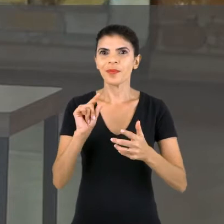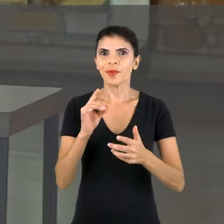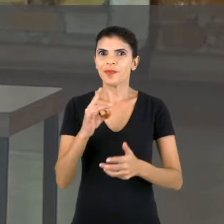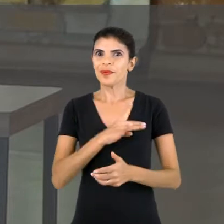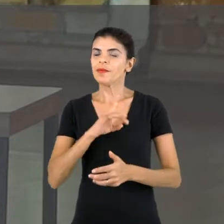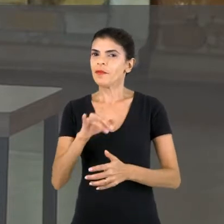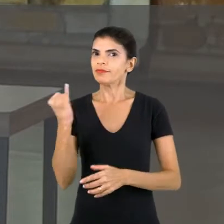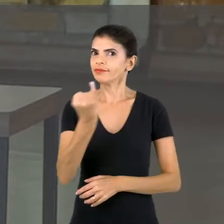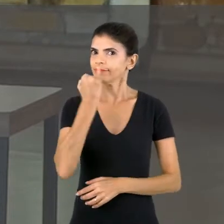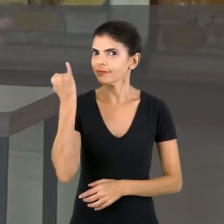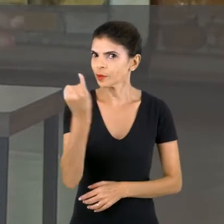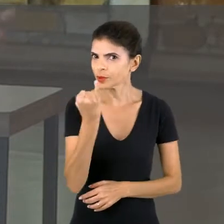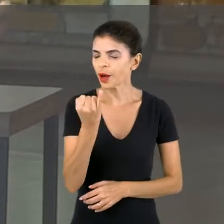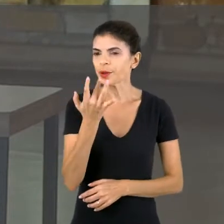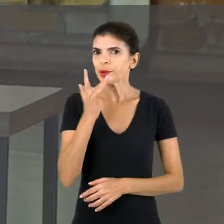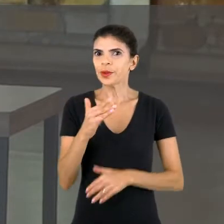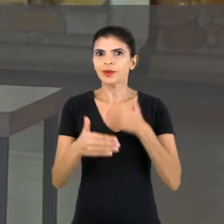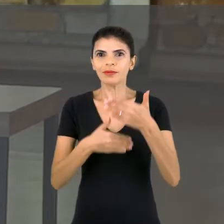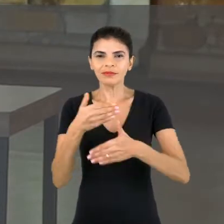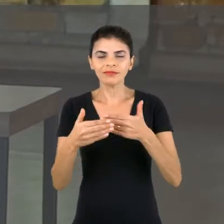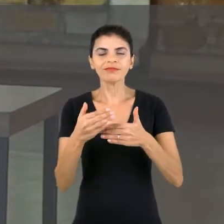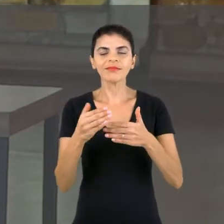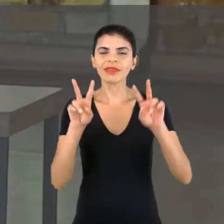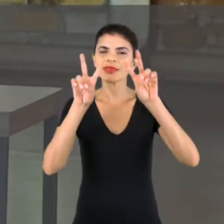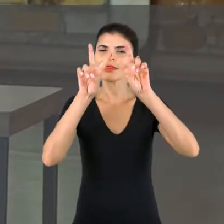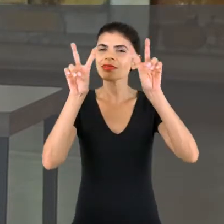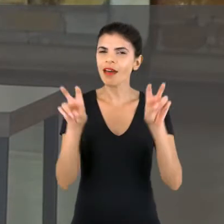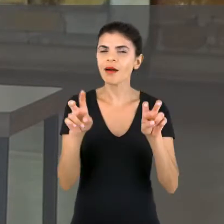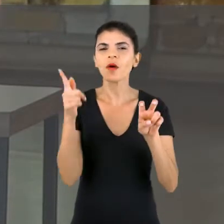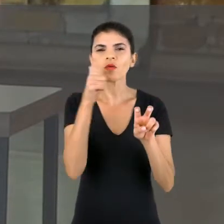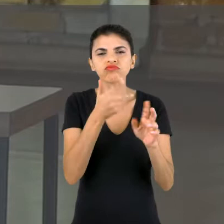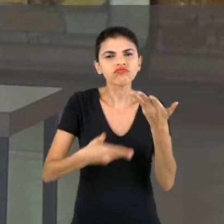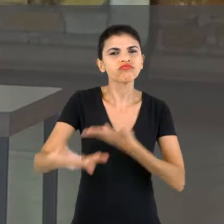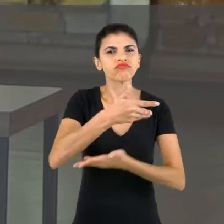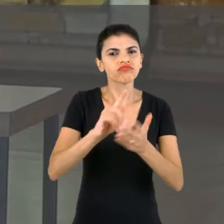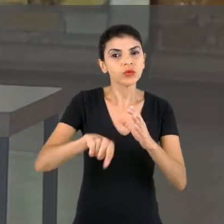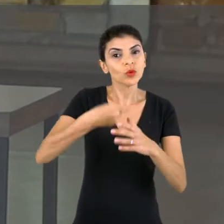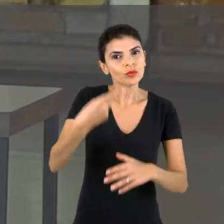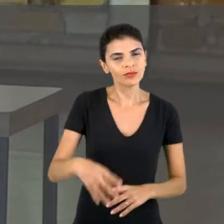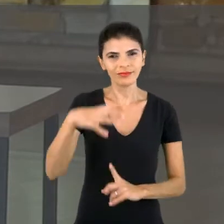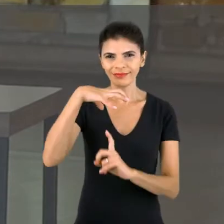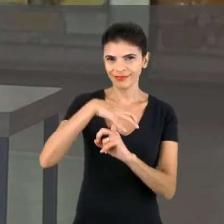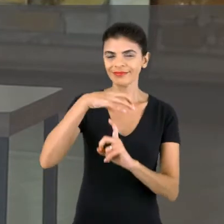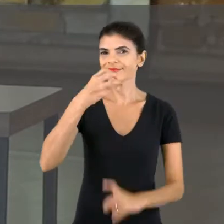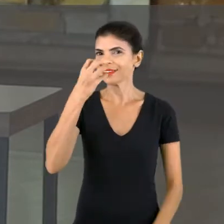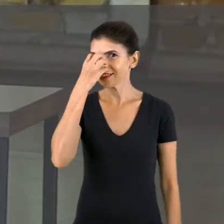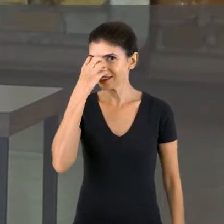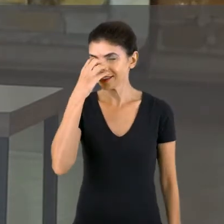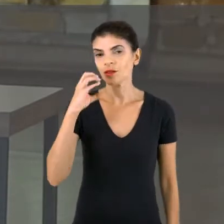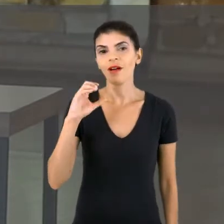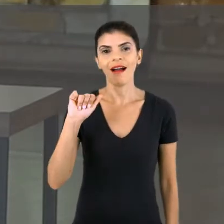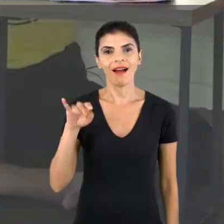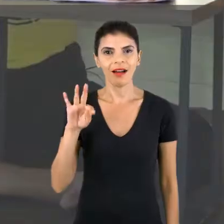mais receio, mas é um bloco muito importante para a gente e é um tema que formou muito, que é o Circo no Ato